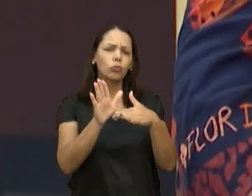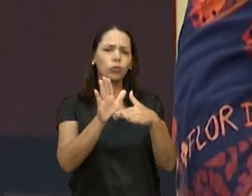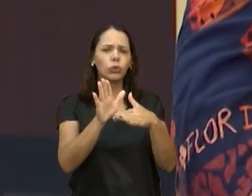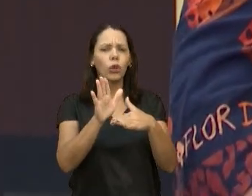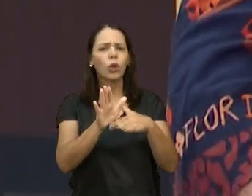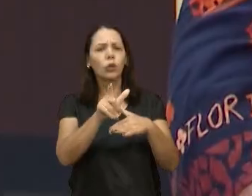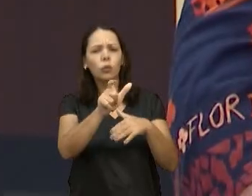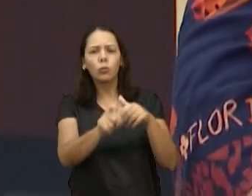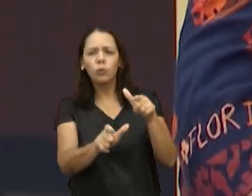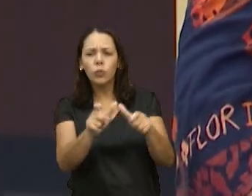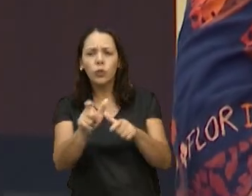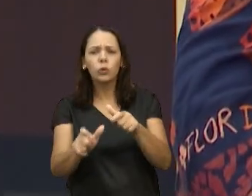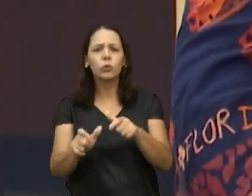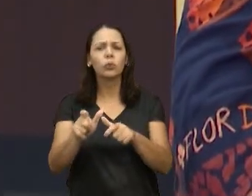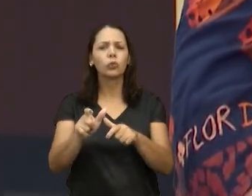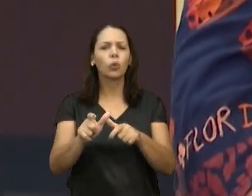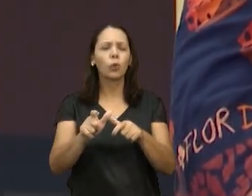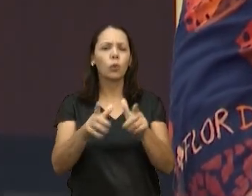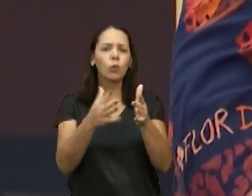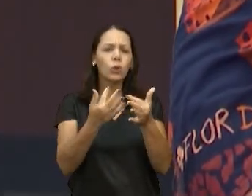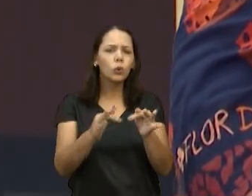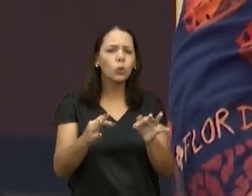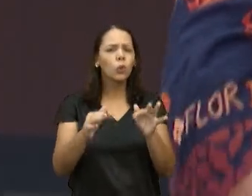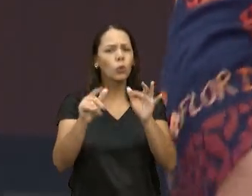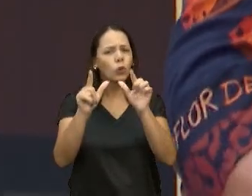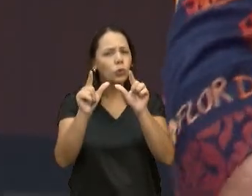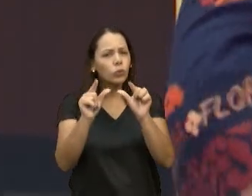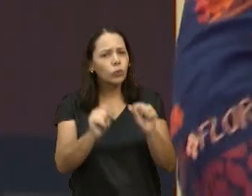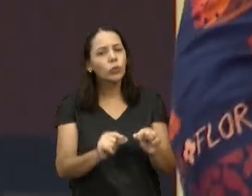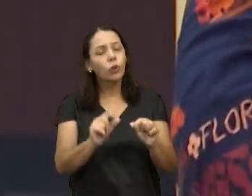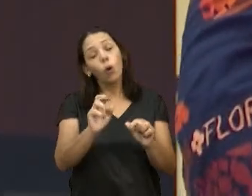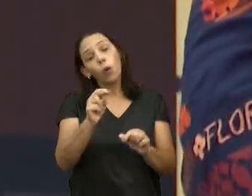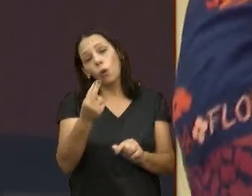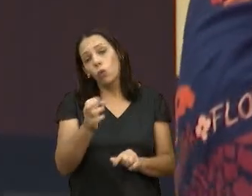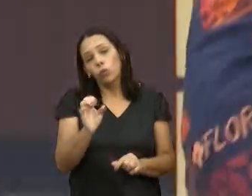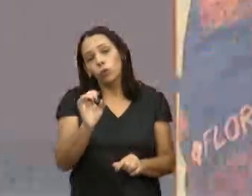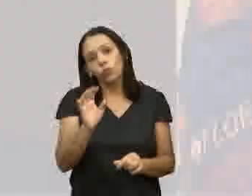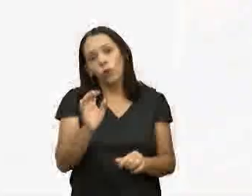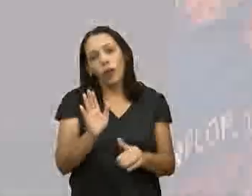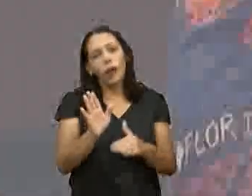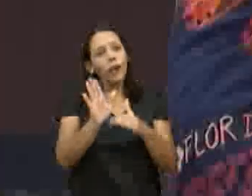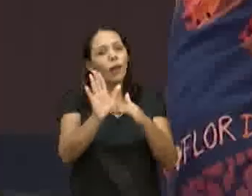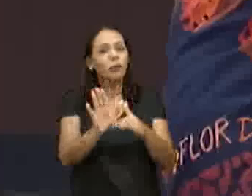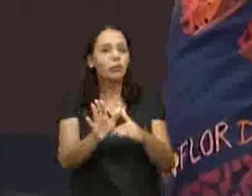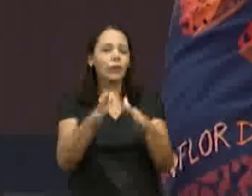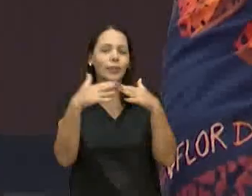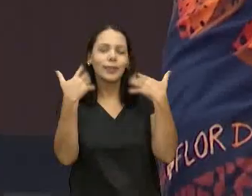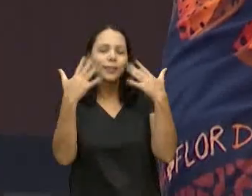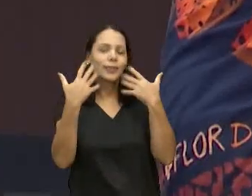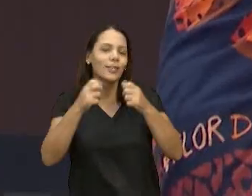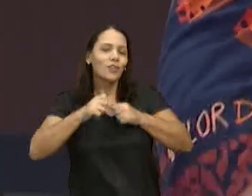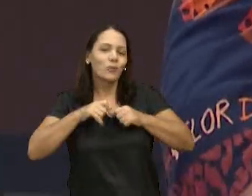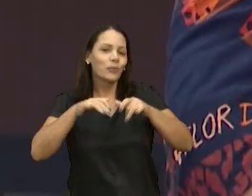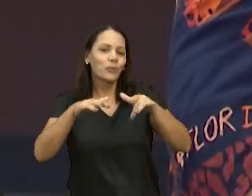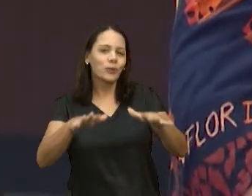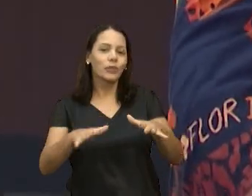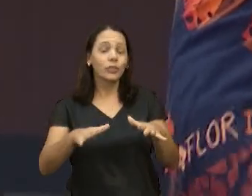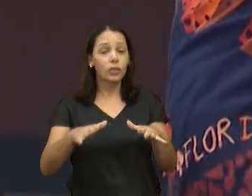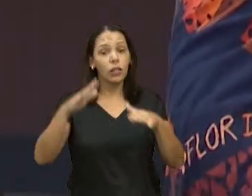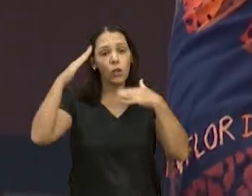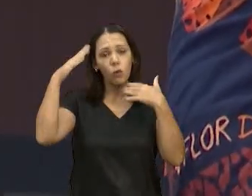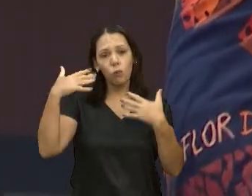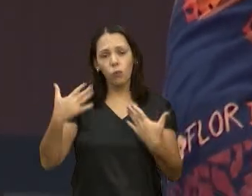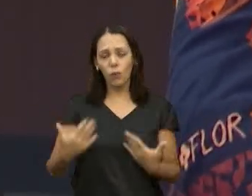a dor, muitas vezes, ou apenas levar alegria, simples, uma honra,